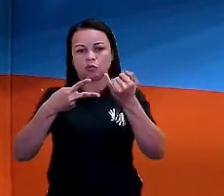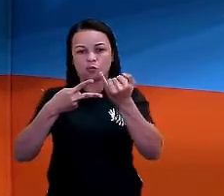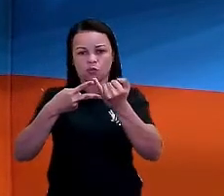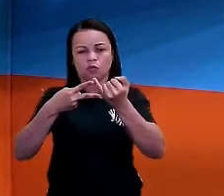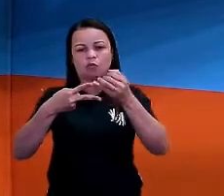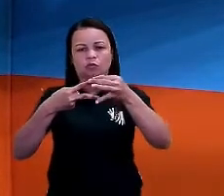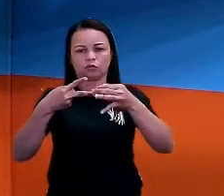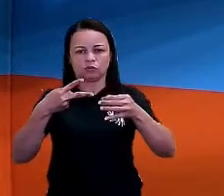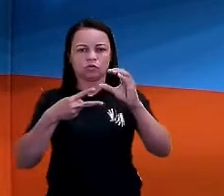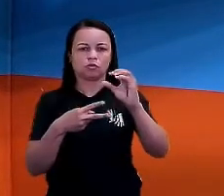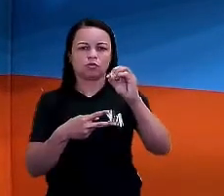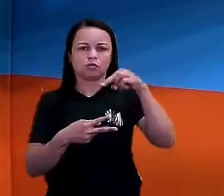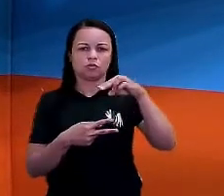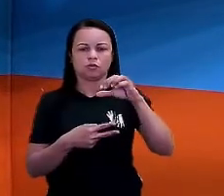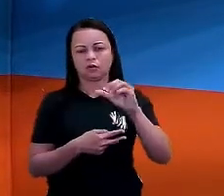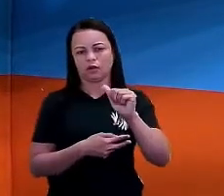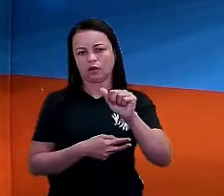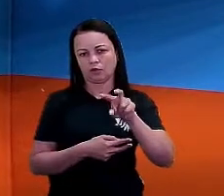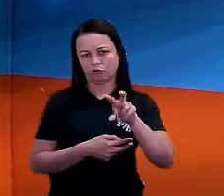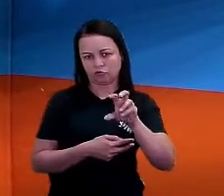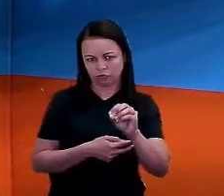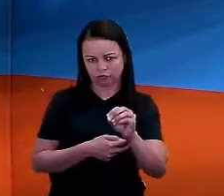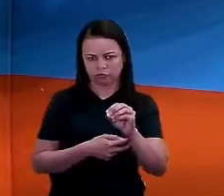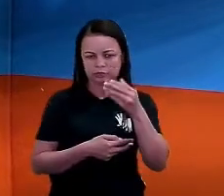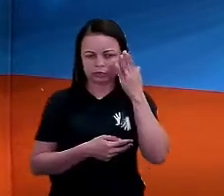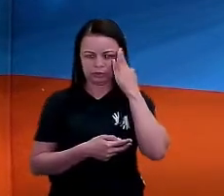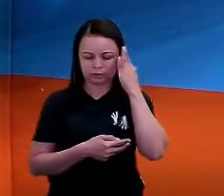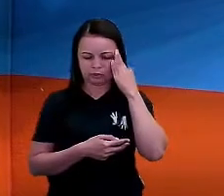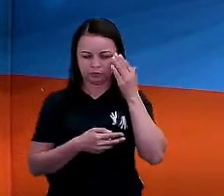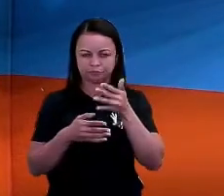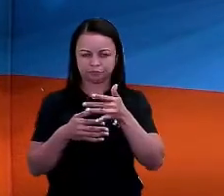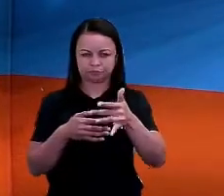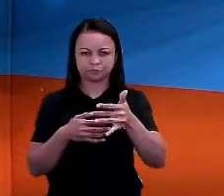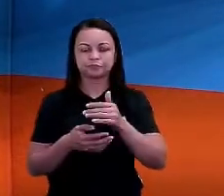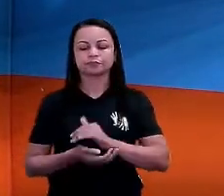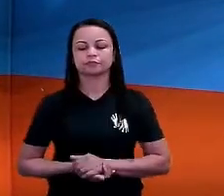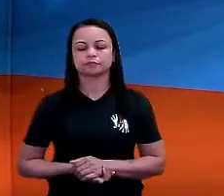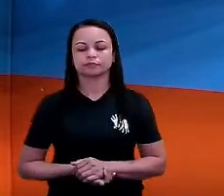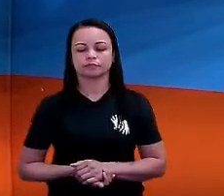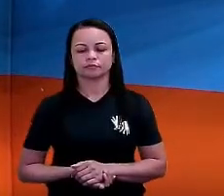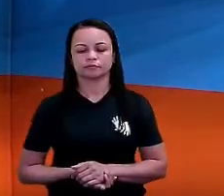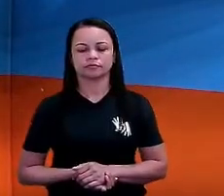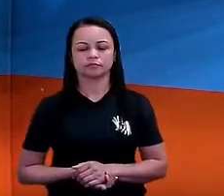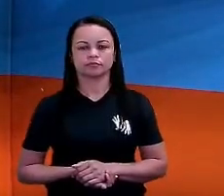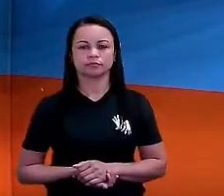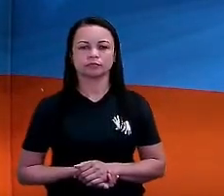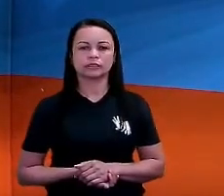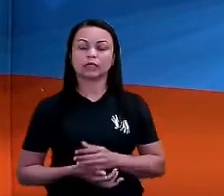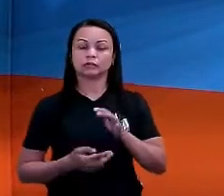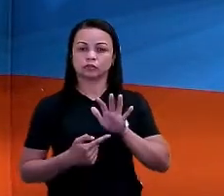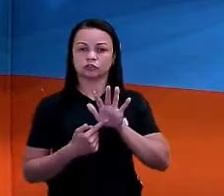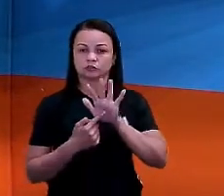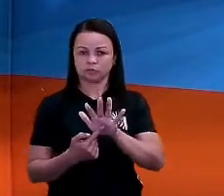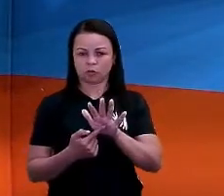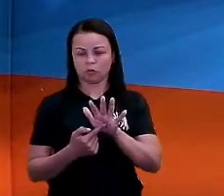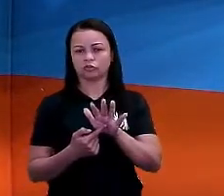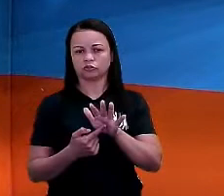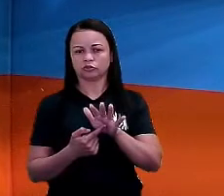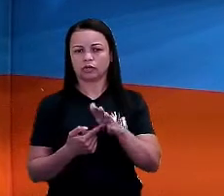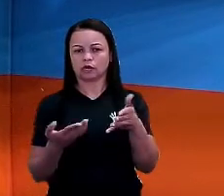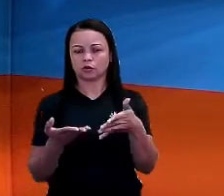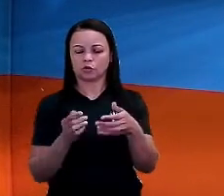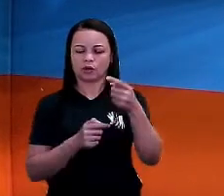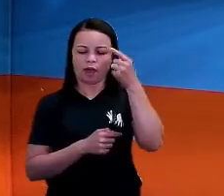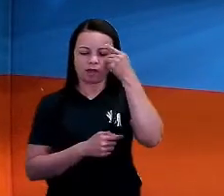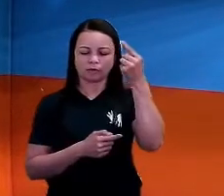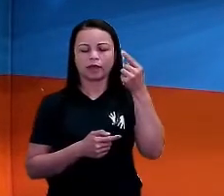côncavo. Beleza? Deu para entender? Então, vamos seguir. Então, seguindo com a nossa aula, a gente traz aqui a ideia dos